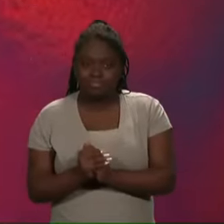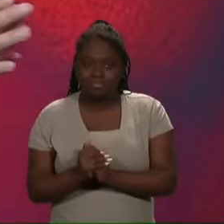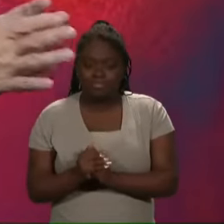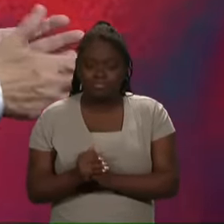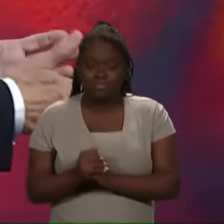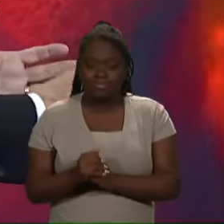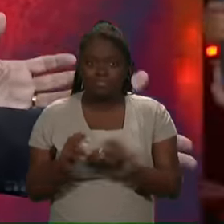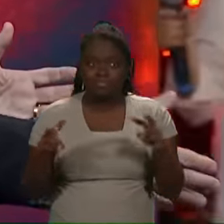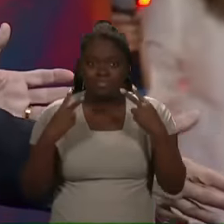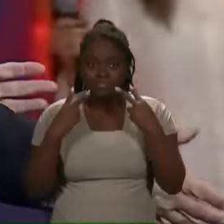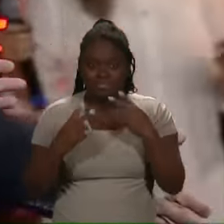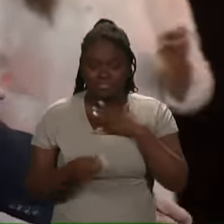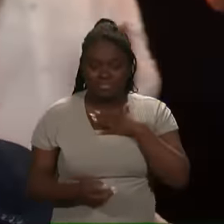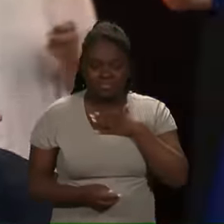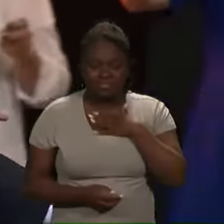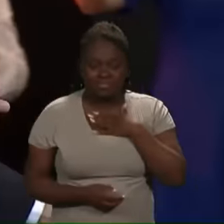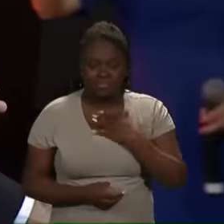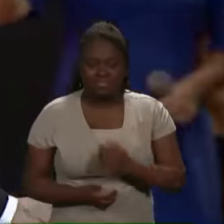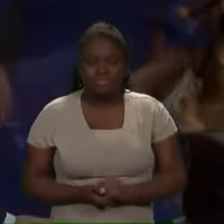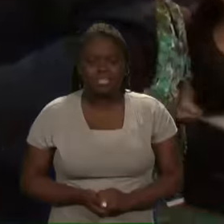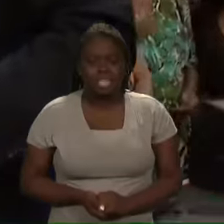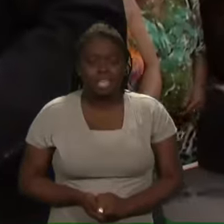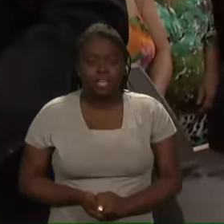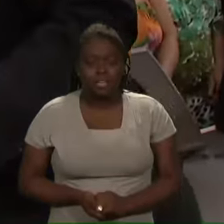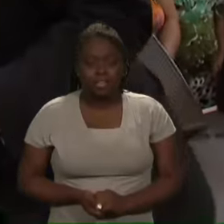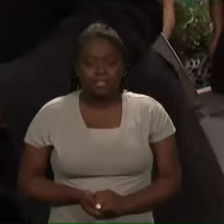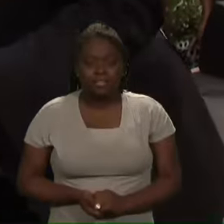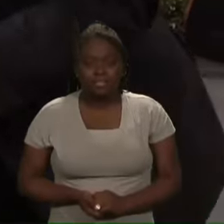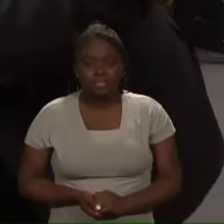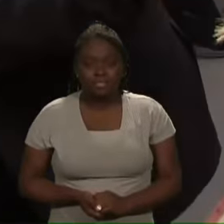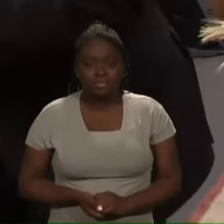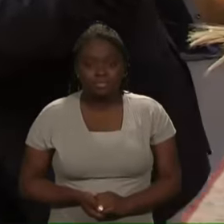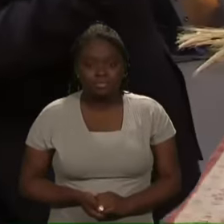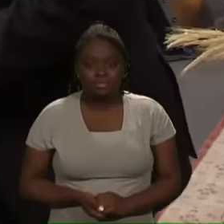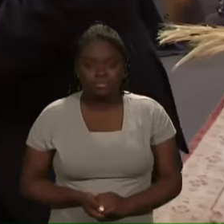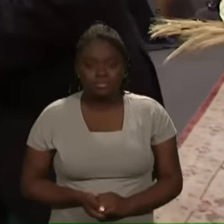Olhe para mim. Você também olhe para mim.